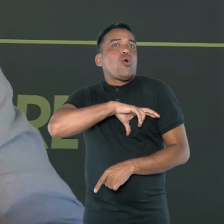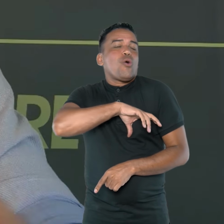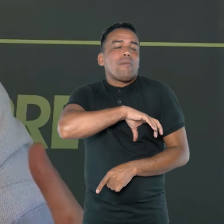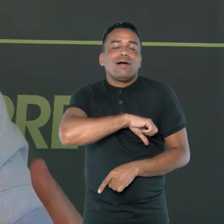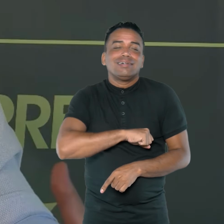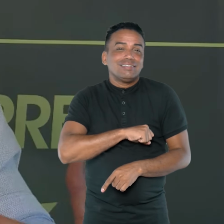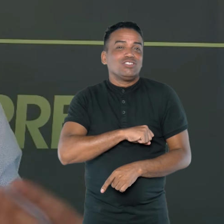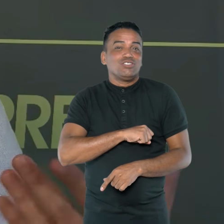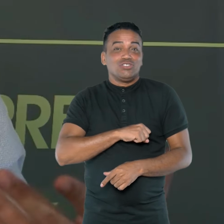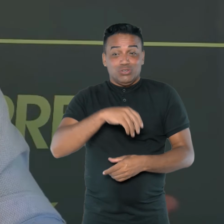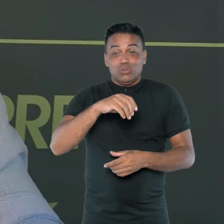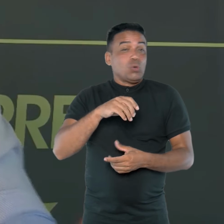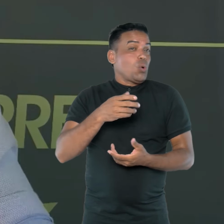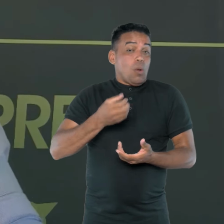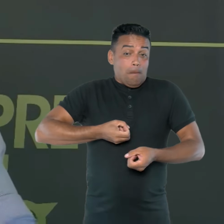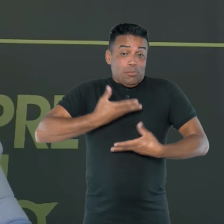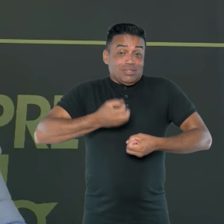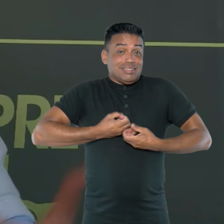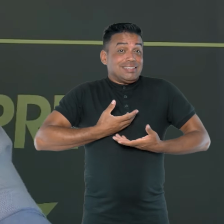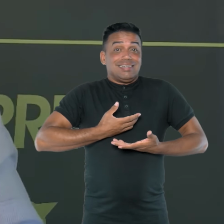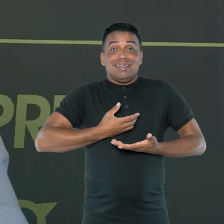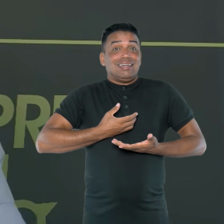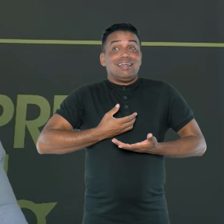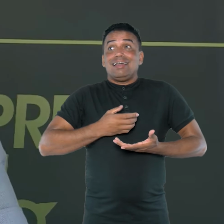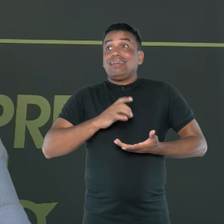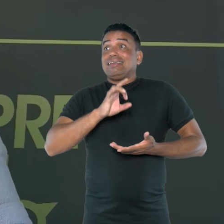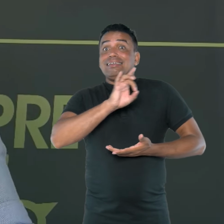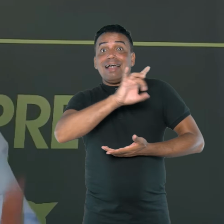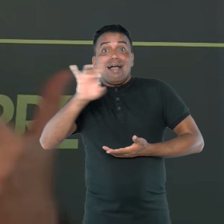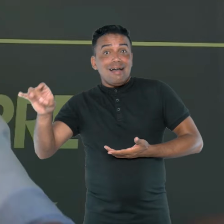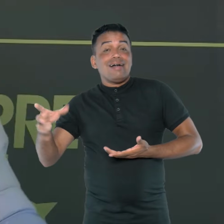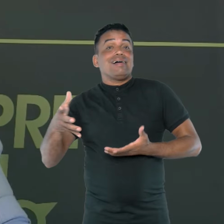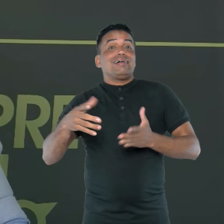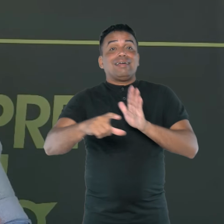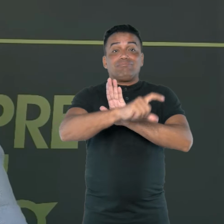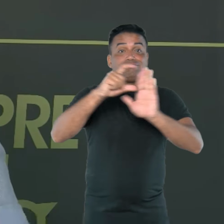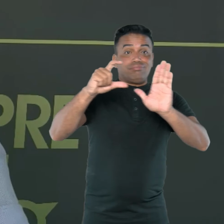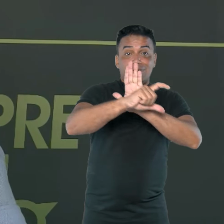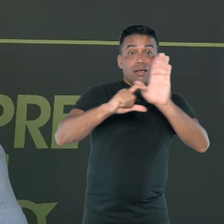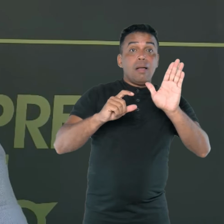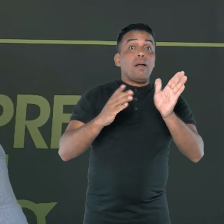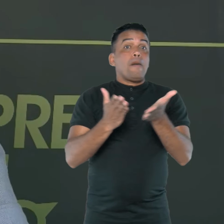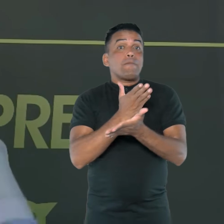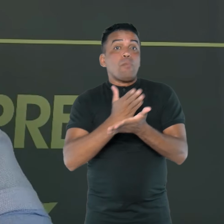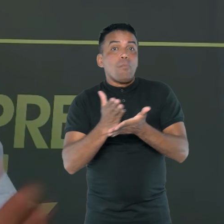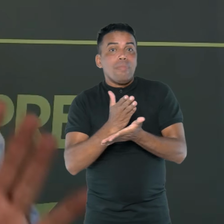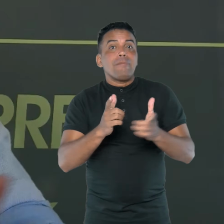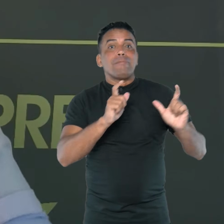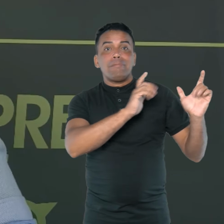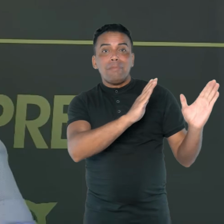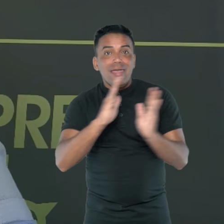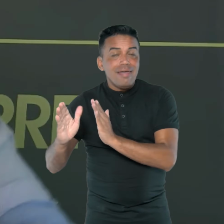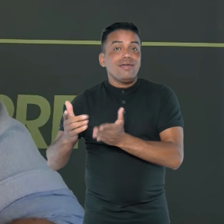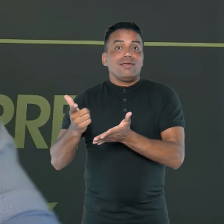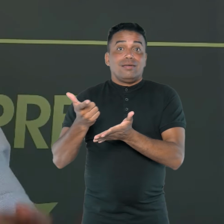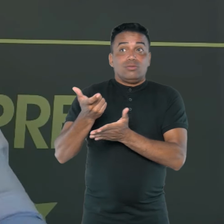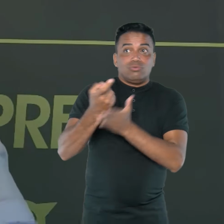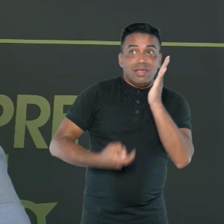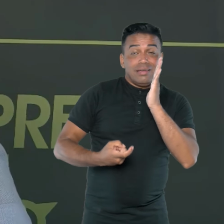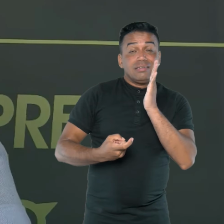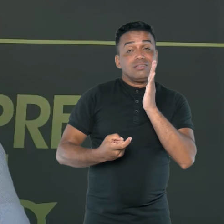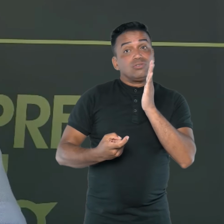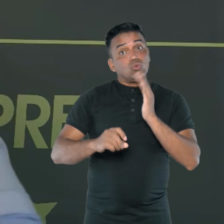Numa poesia, em cada construção, em cada período. É possível aprender depois de adulto ou não tem jeito? Isso vem